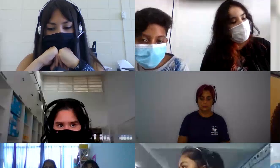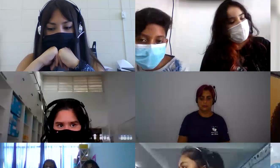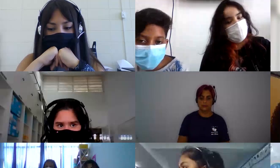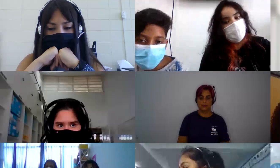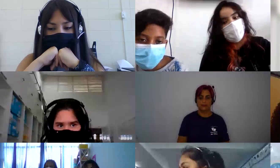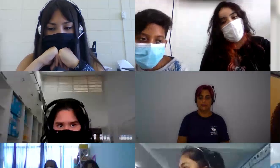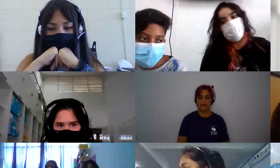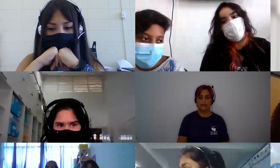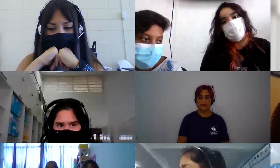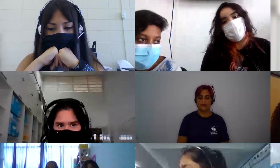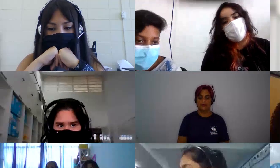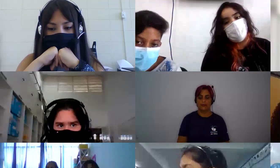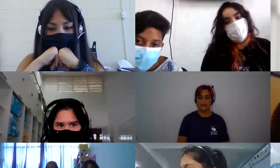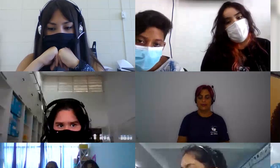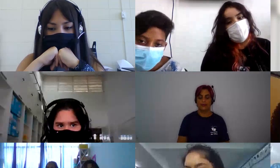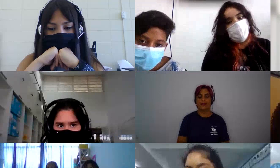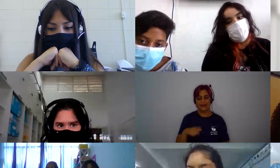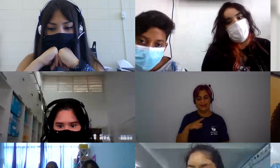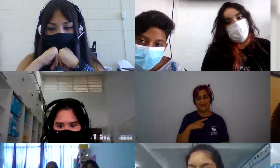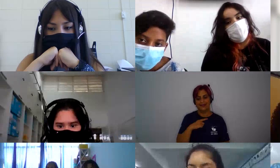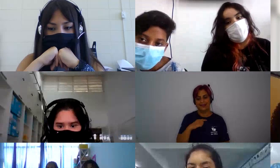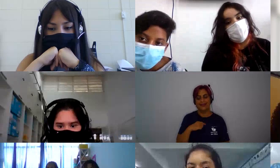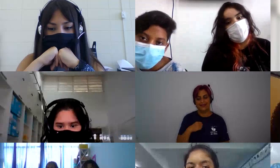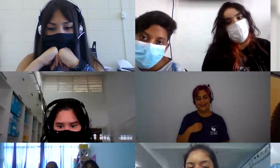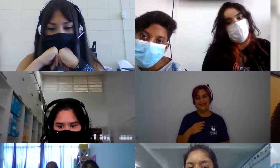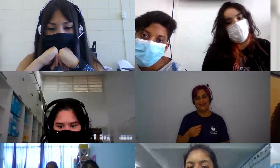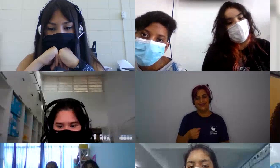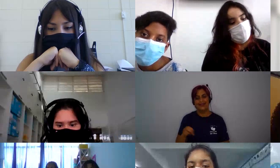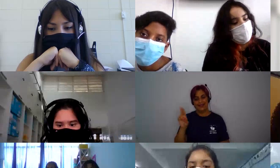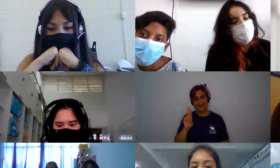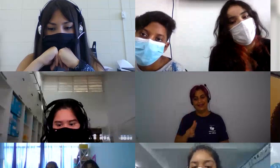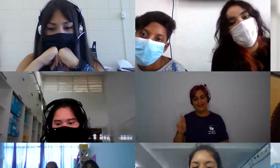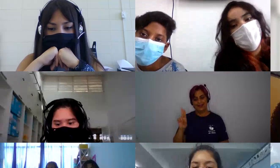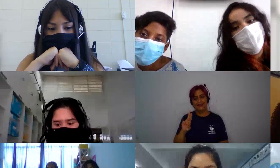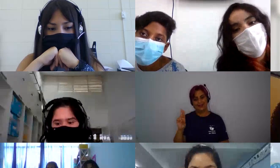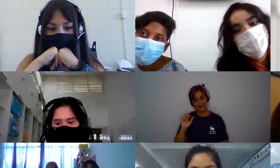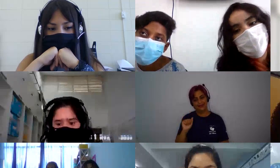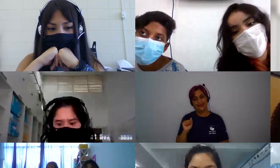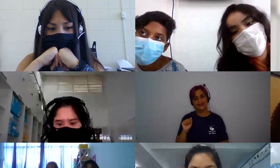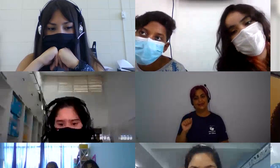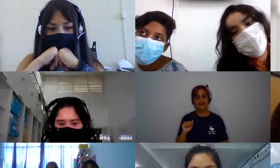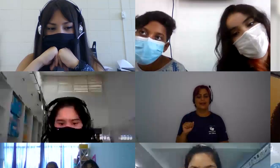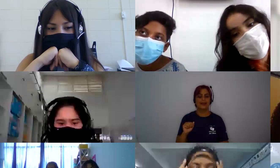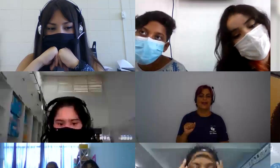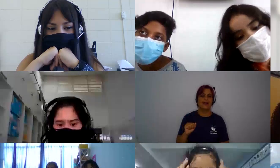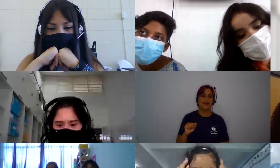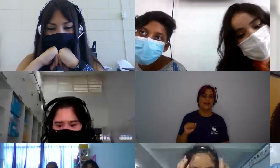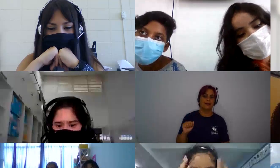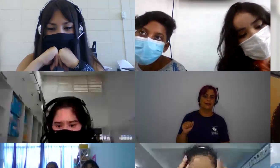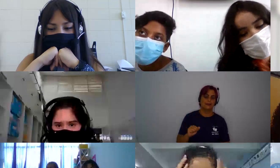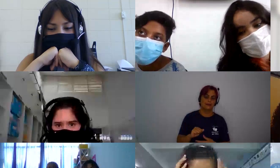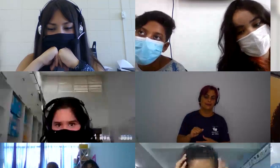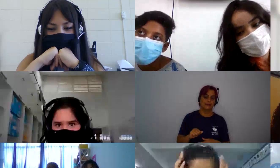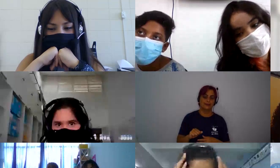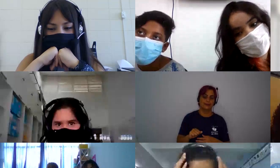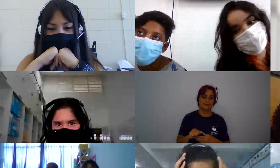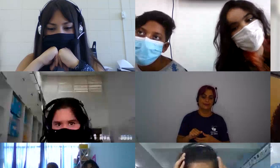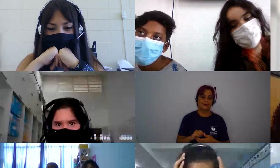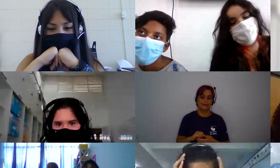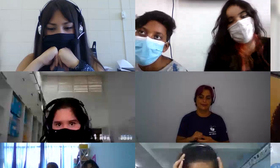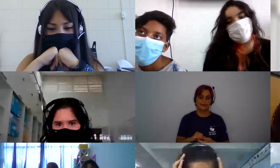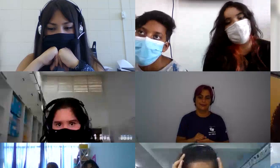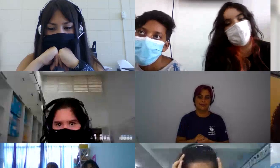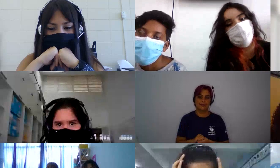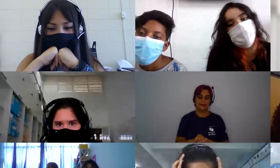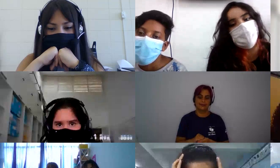muita gente que usa o Braille, né, gente? Que eu sei que muitos alunos usam o Braille. Mas, eu vou começar aqui. Eu já fiz uma vez e